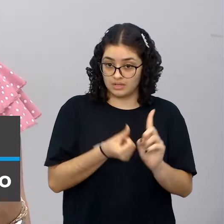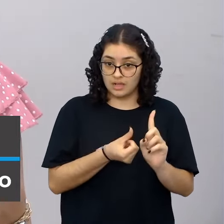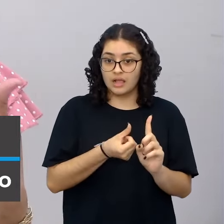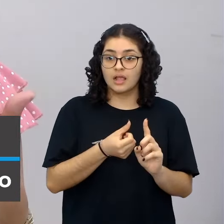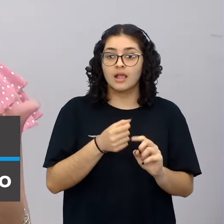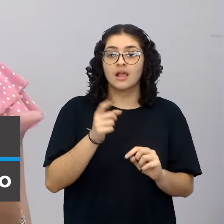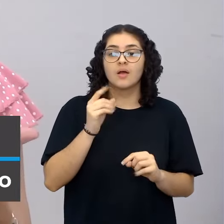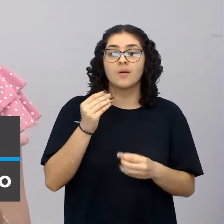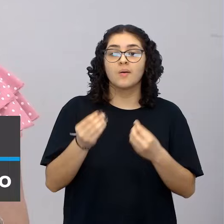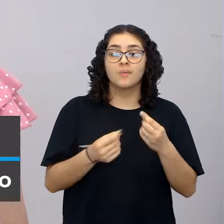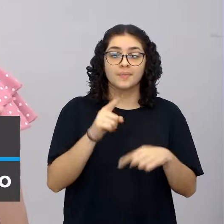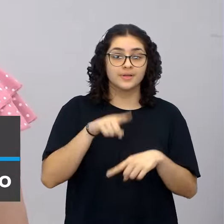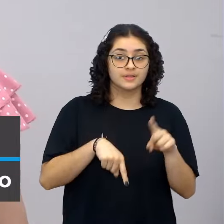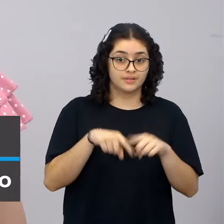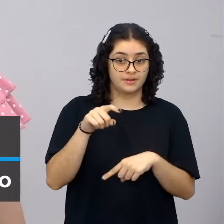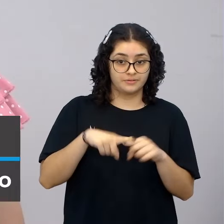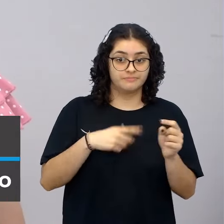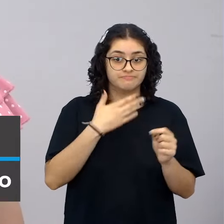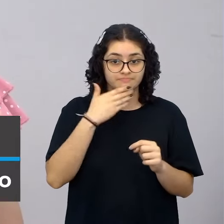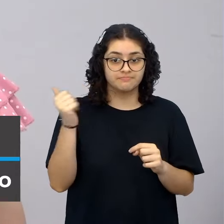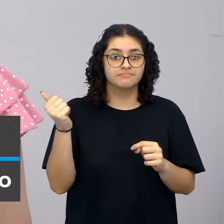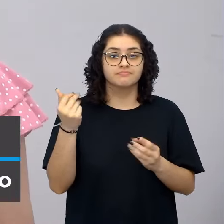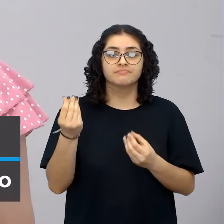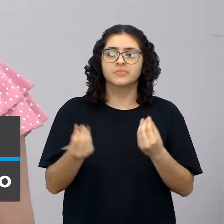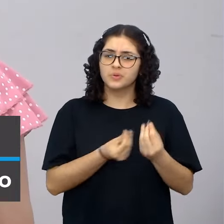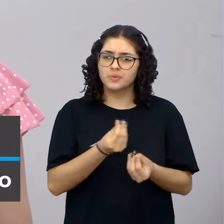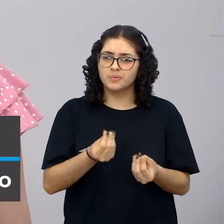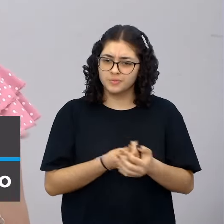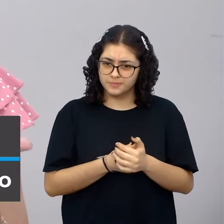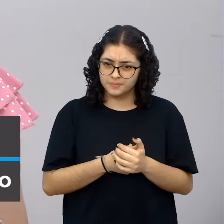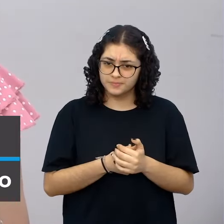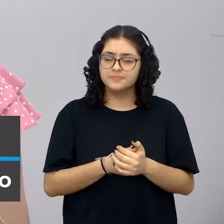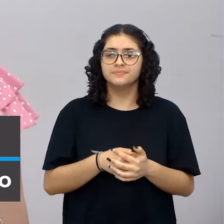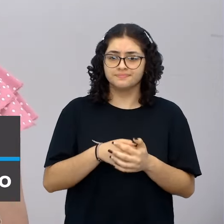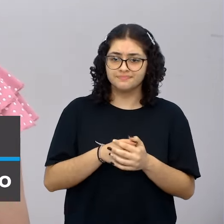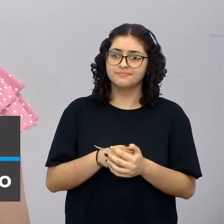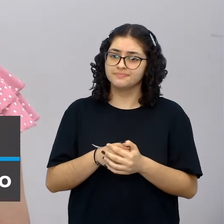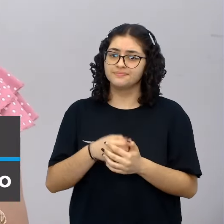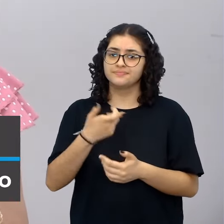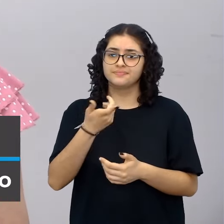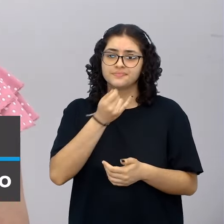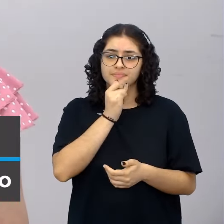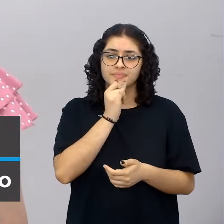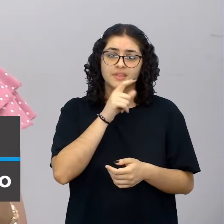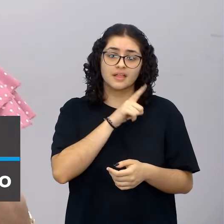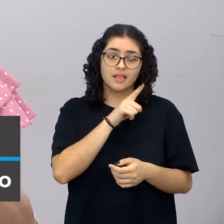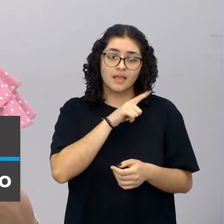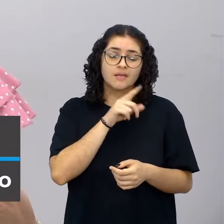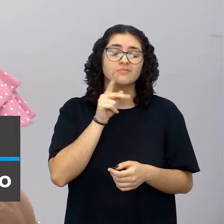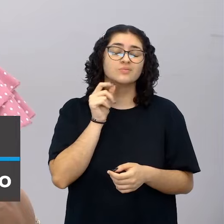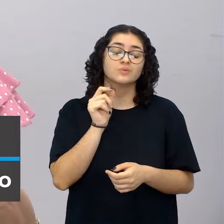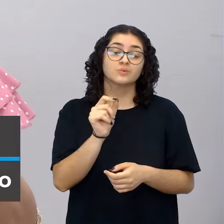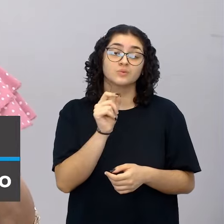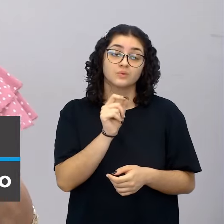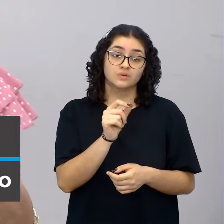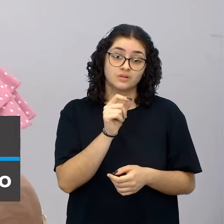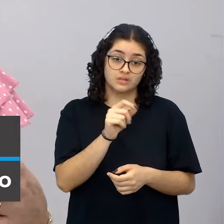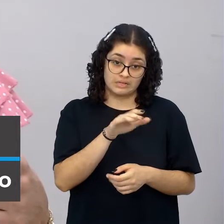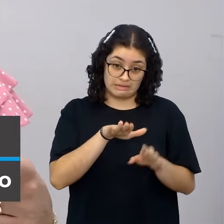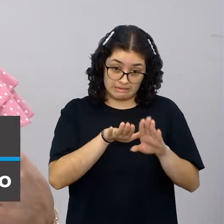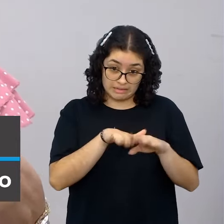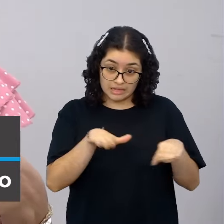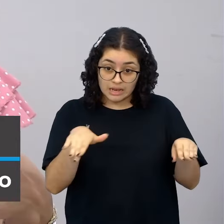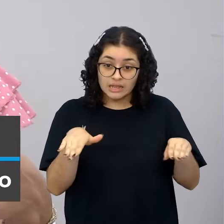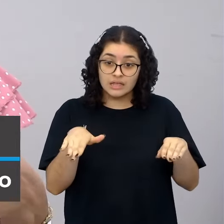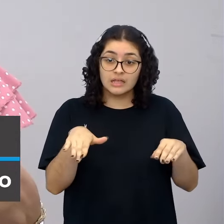mais desplugado. Primeiro, a gente estava voltando de uma pandemia. Né? E aí a gente tem aquela questão que a criança, né,